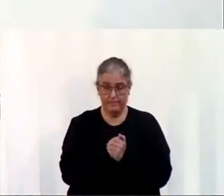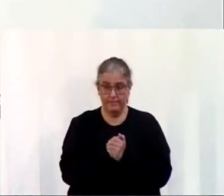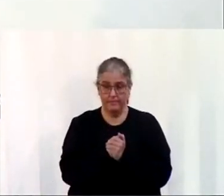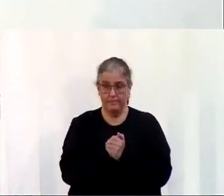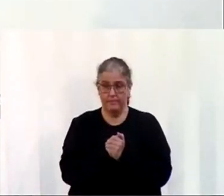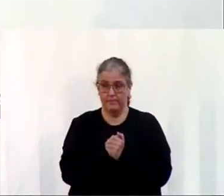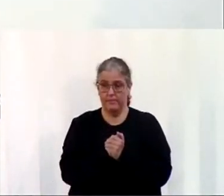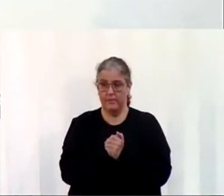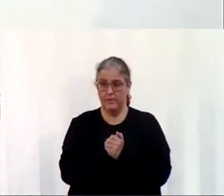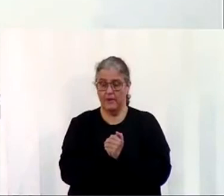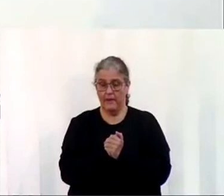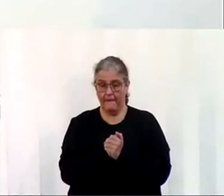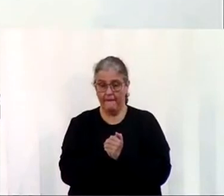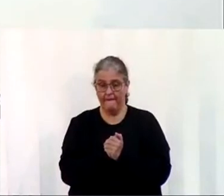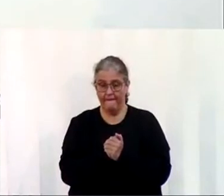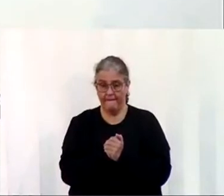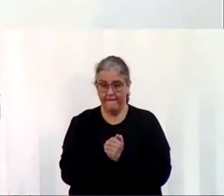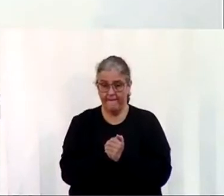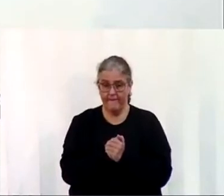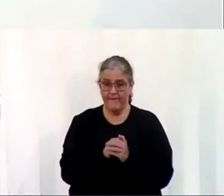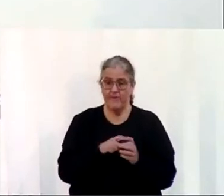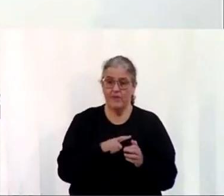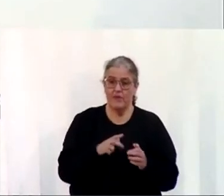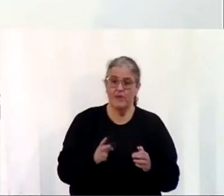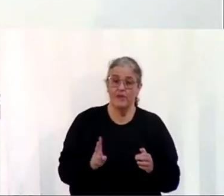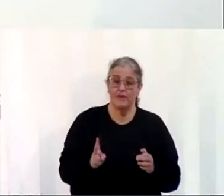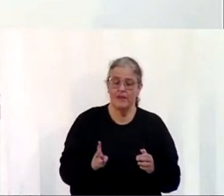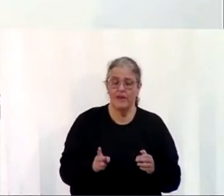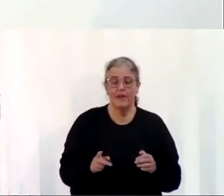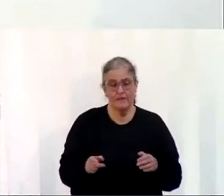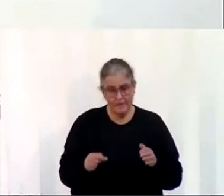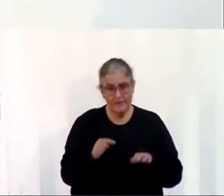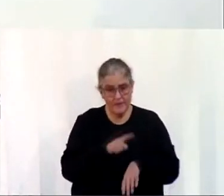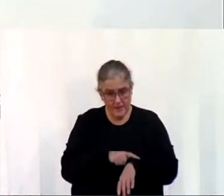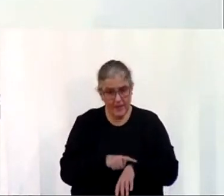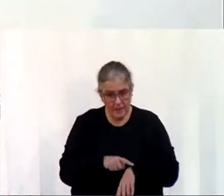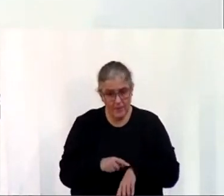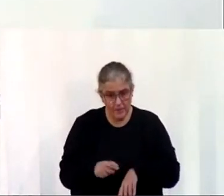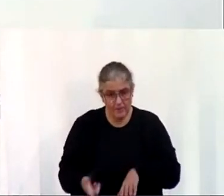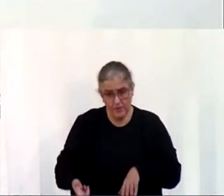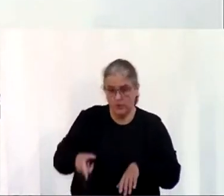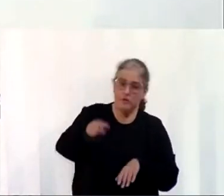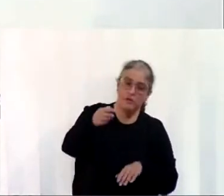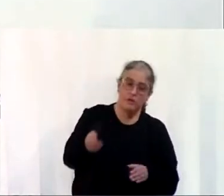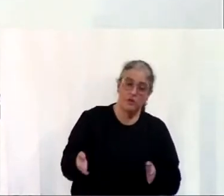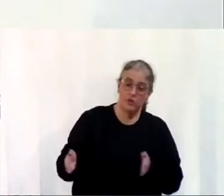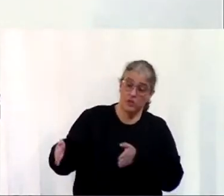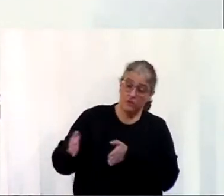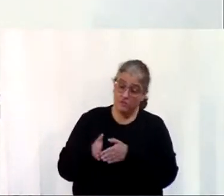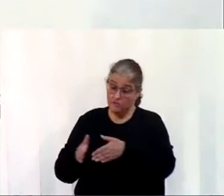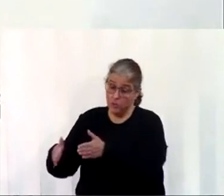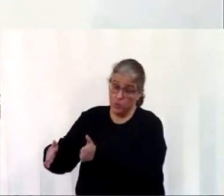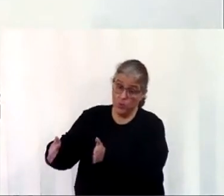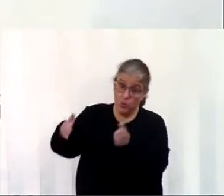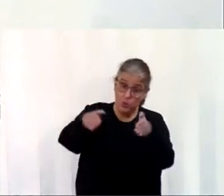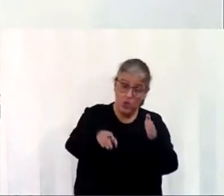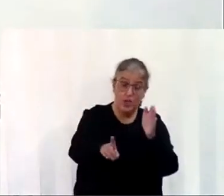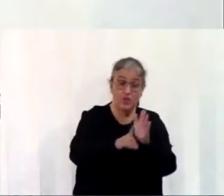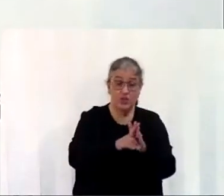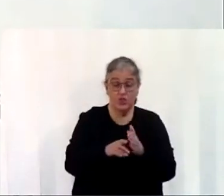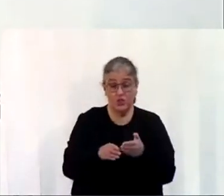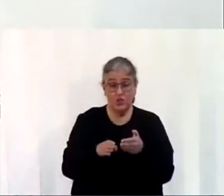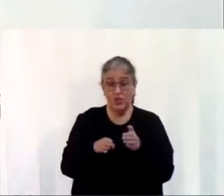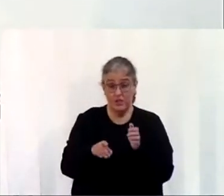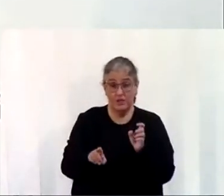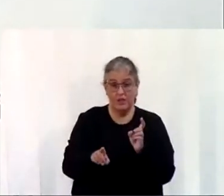Dá tempo de voltar. A todos aqueles que estão desgarrados, ainda há tempo para voltar. Nós temos de nos perguntar: minha relação com Deus tem